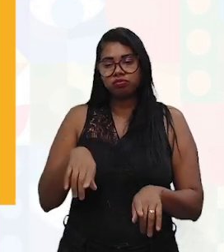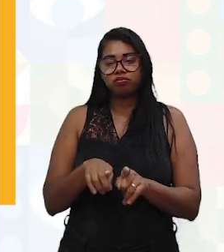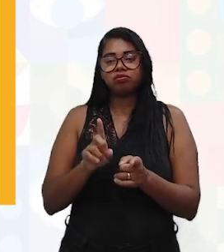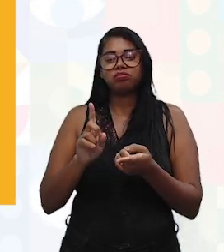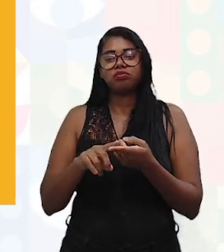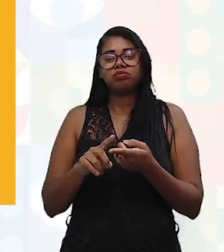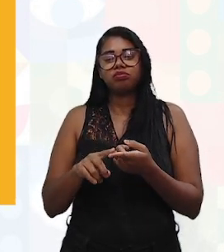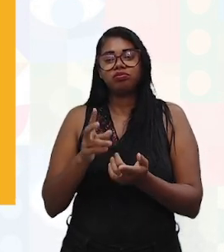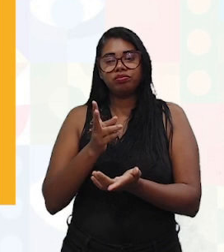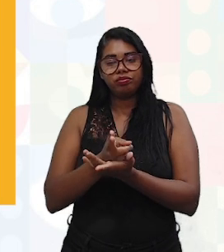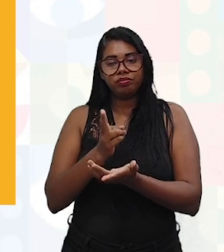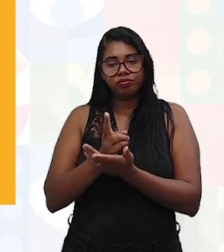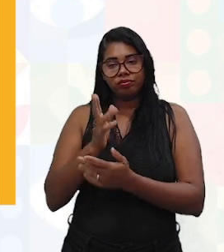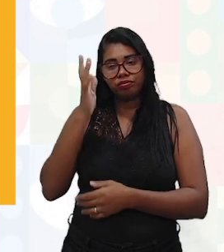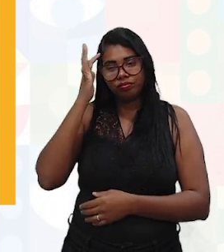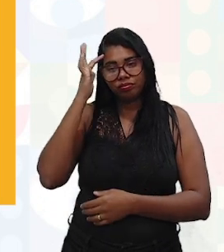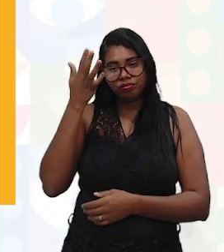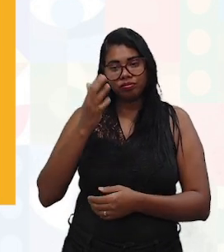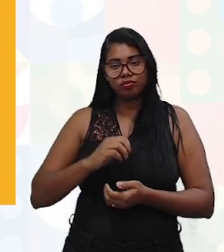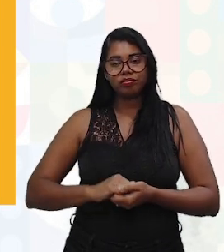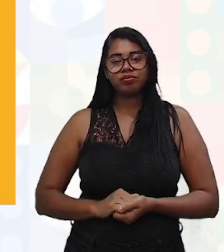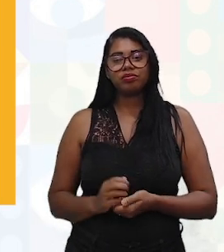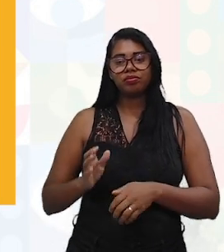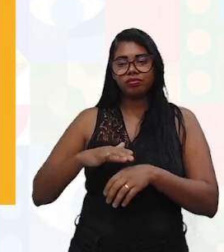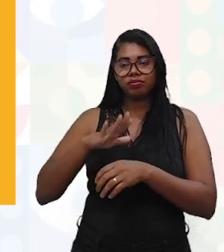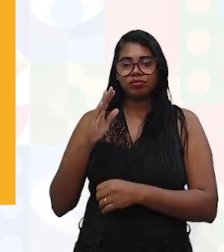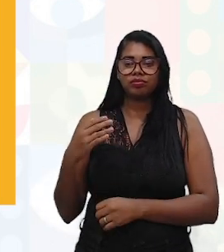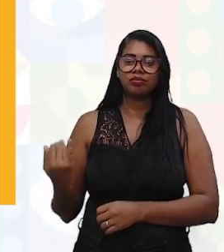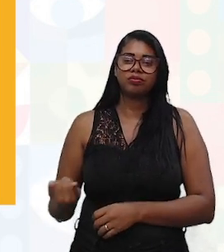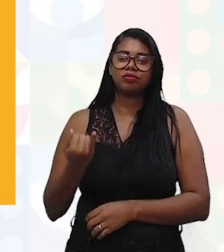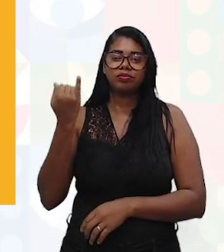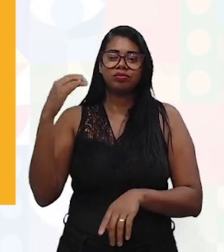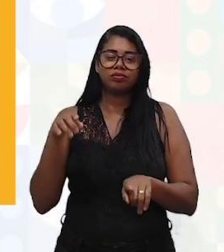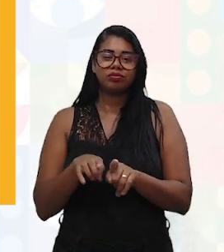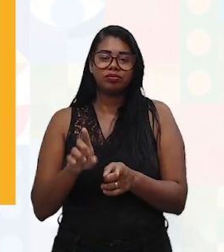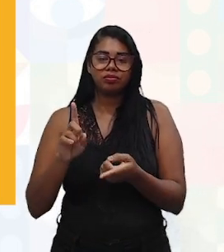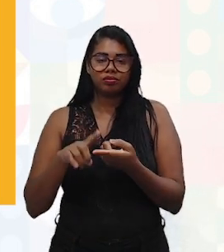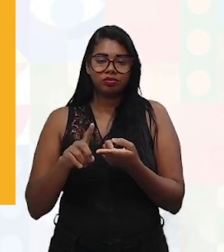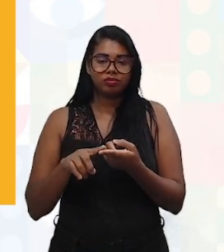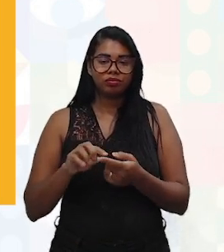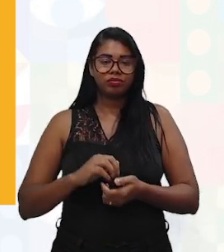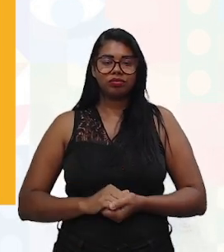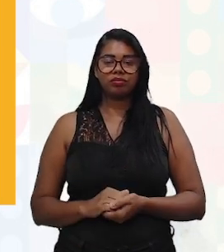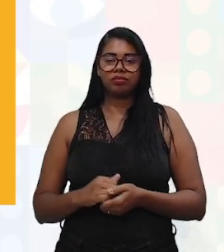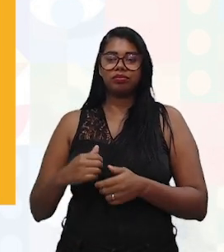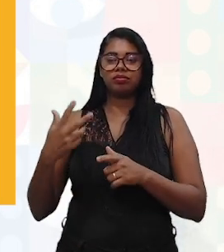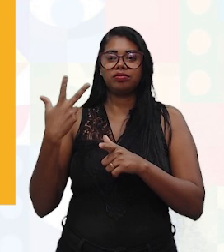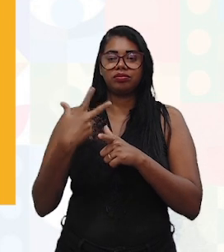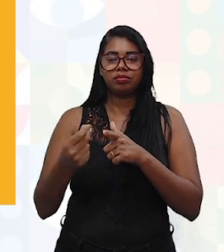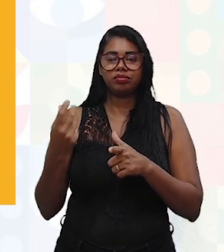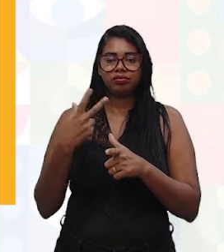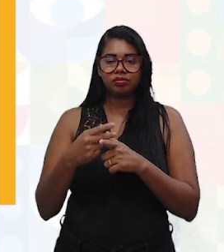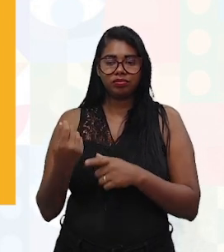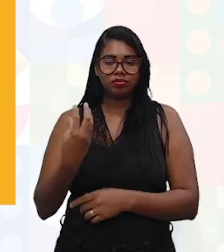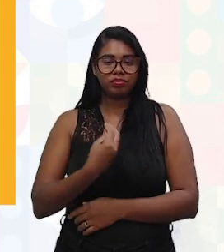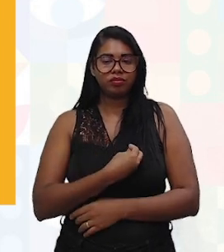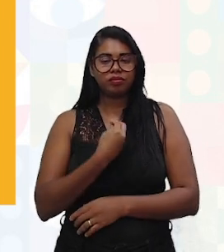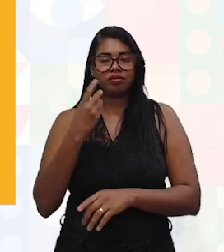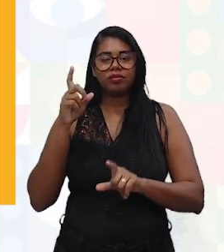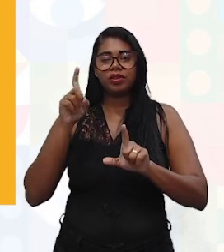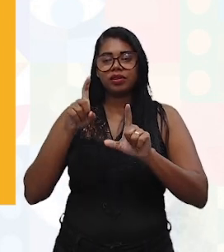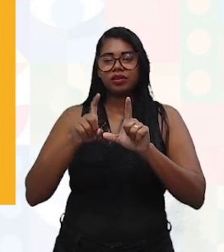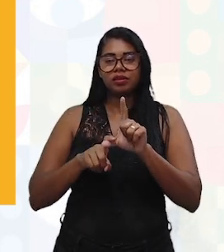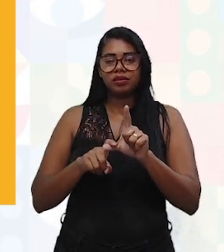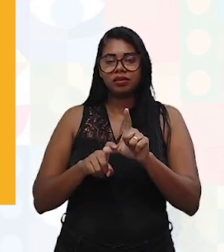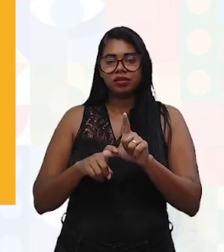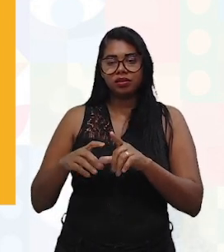gente consegue resolver ele. Mas o mais importante é que a gente consiga levar a nossa vida independentemente do que